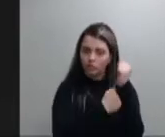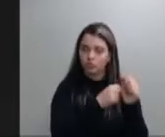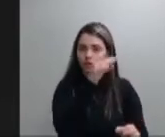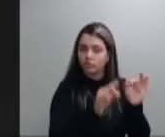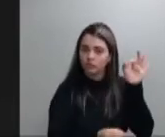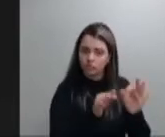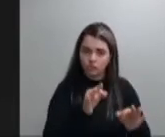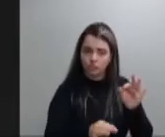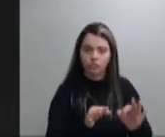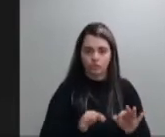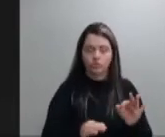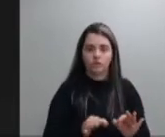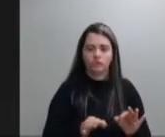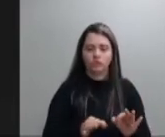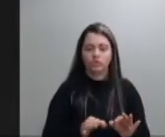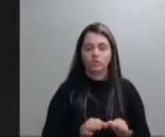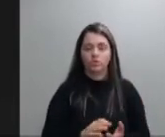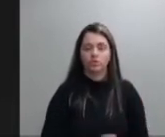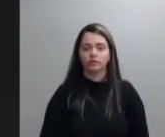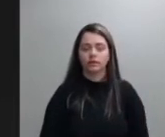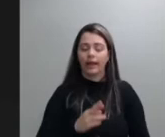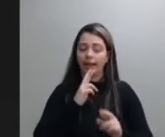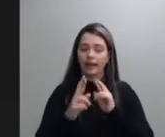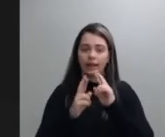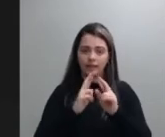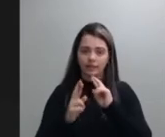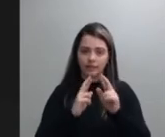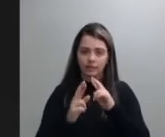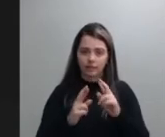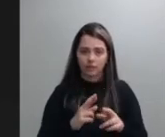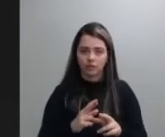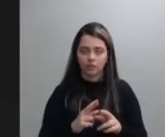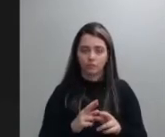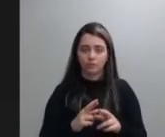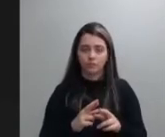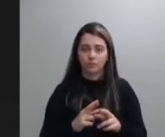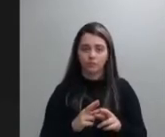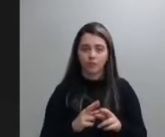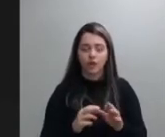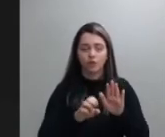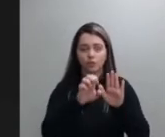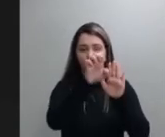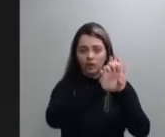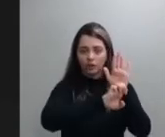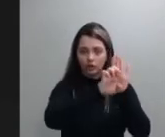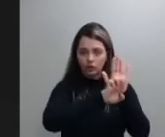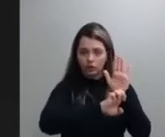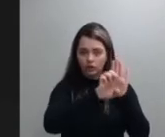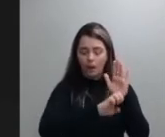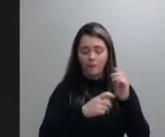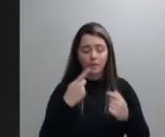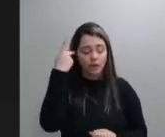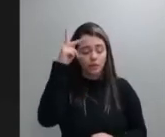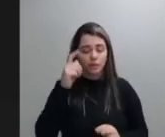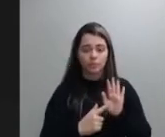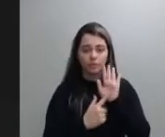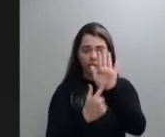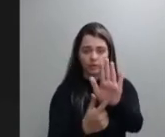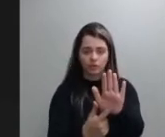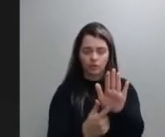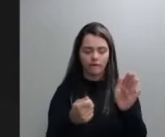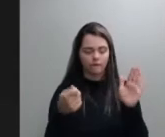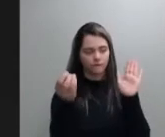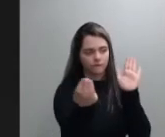que ele diz em relação ao cômputo de títulos deve o novo edital de chamamento para apresentação fixar a data de